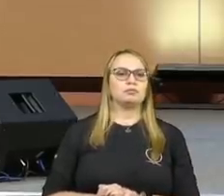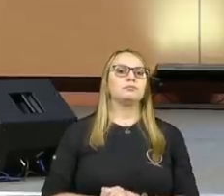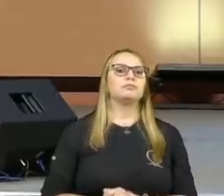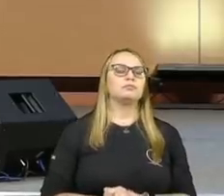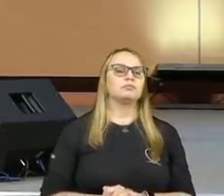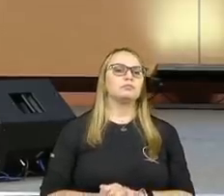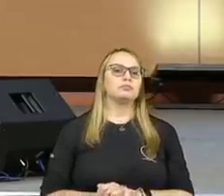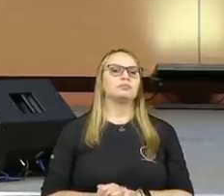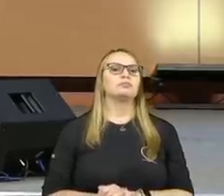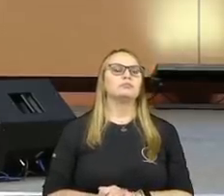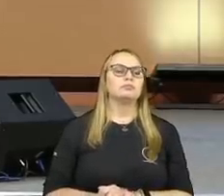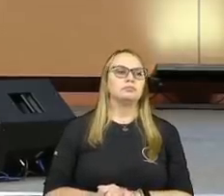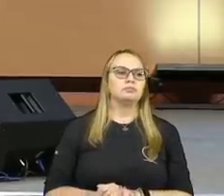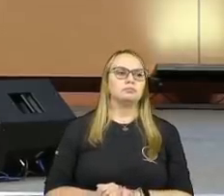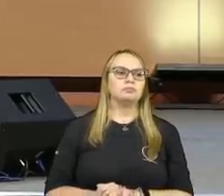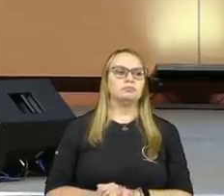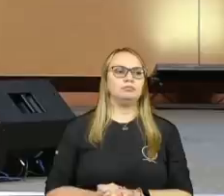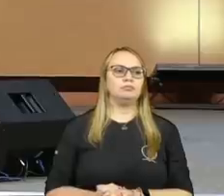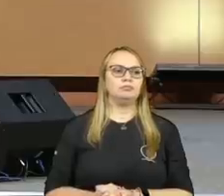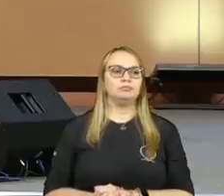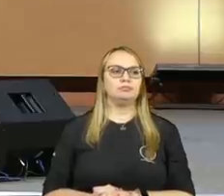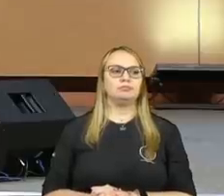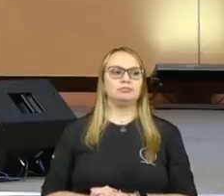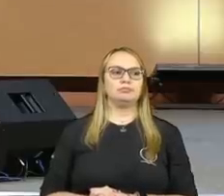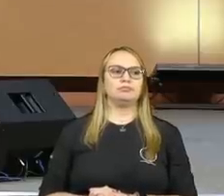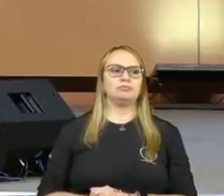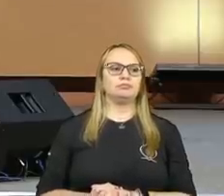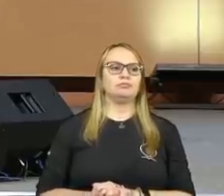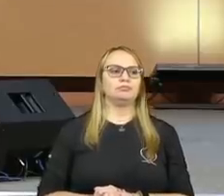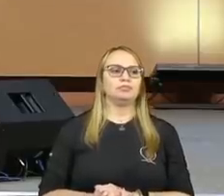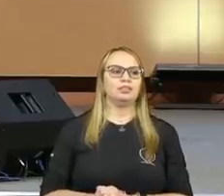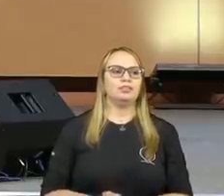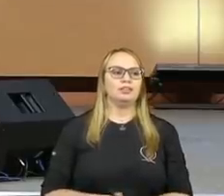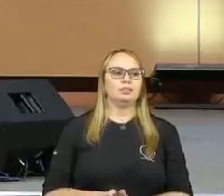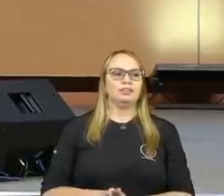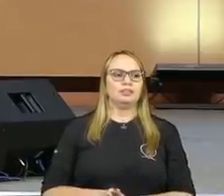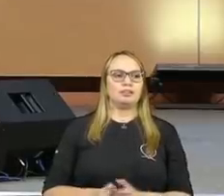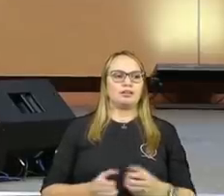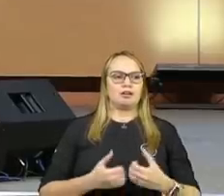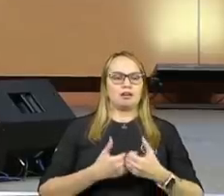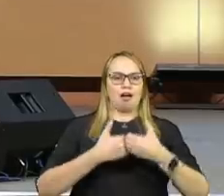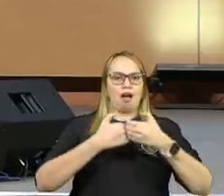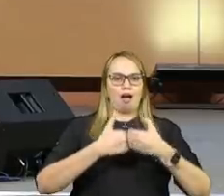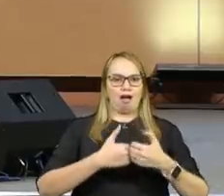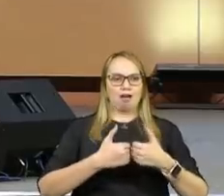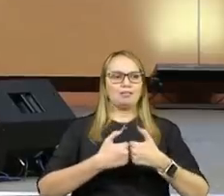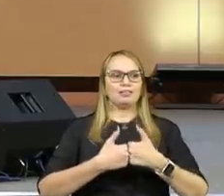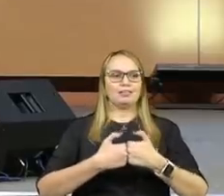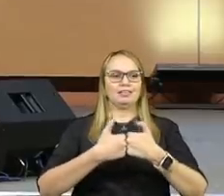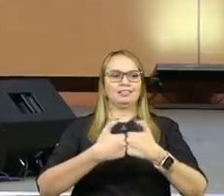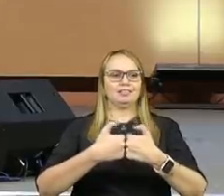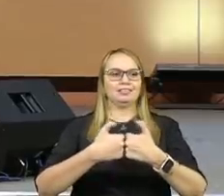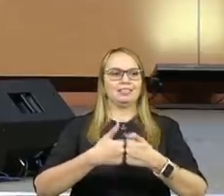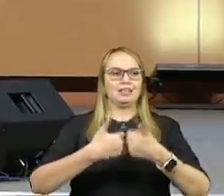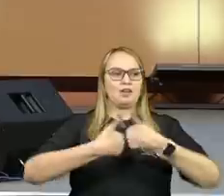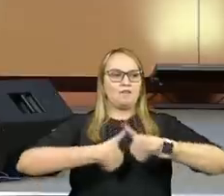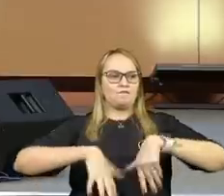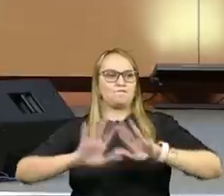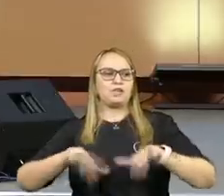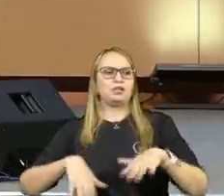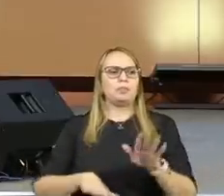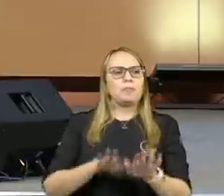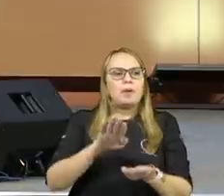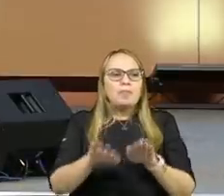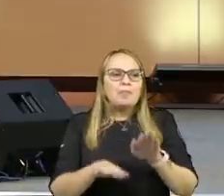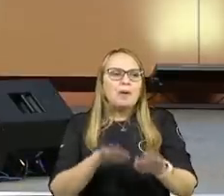E quando os que levavam a arca chegaram até o Jordão e os pés dos sacerdotes que levavam a arca se molharam na borda